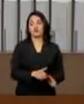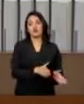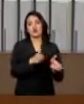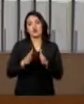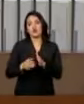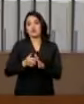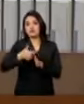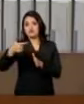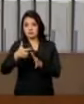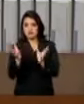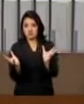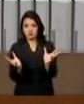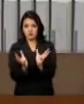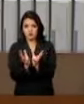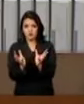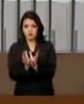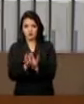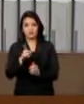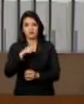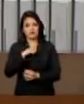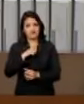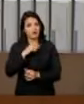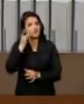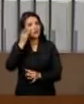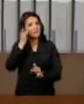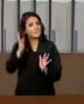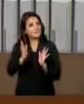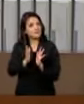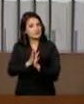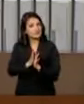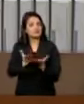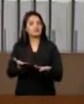turma, no presencial,